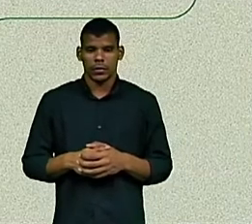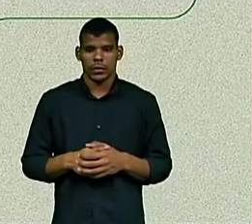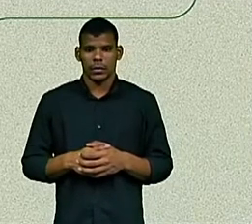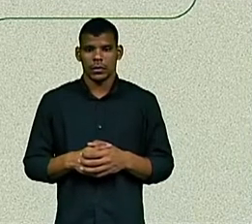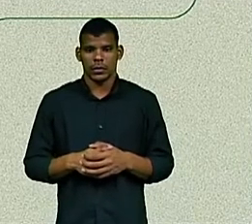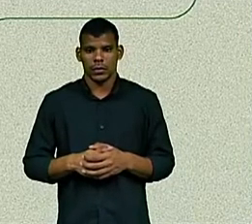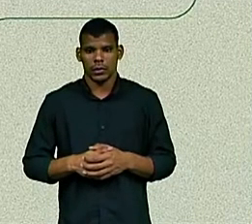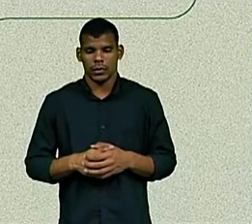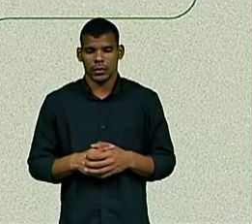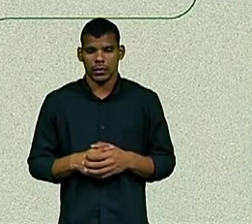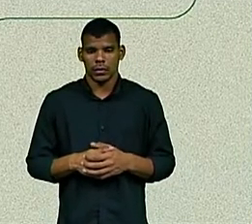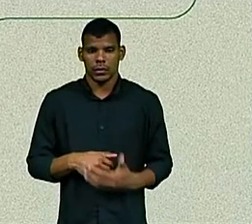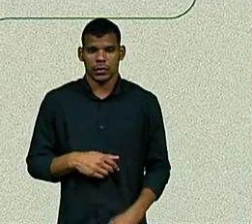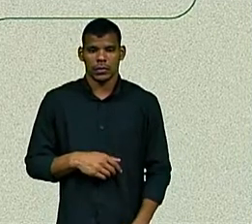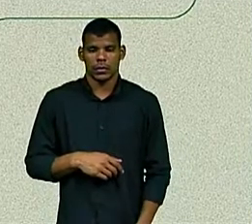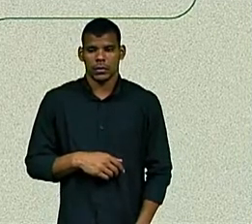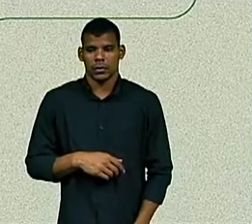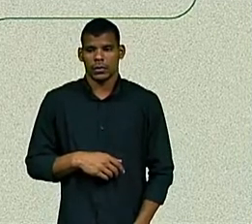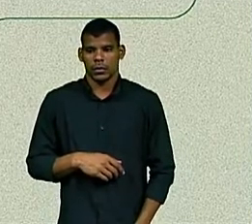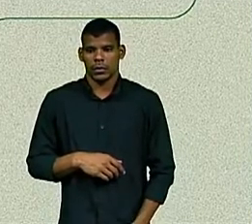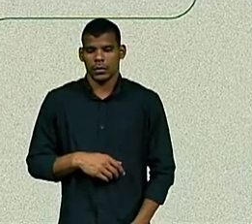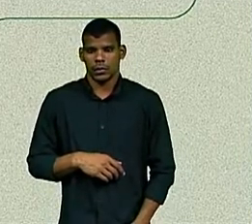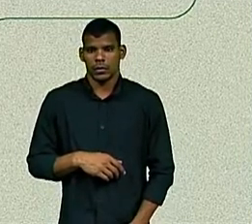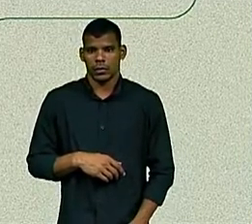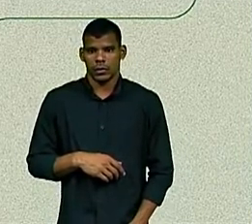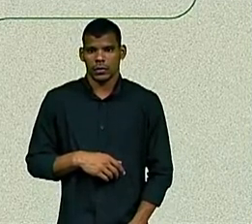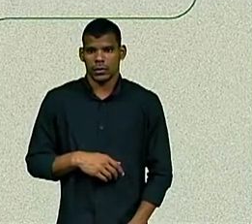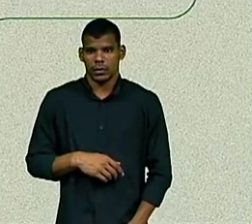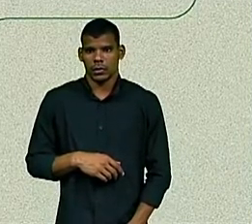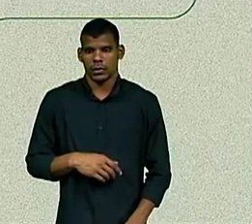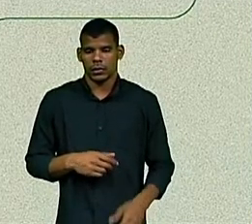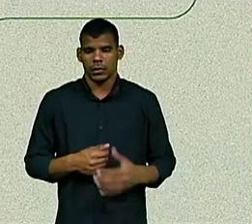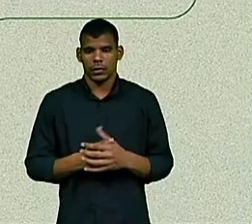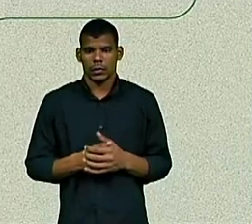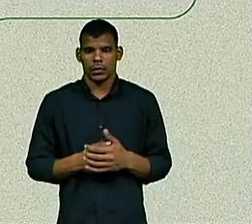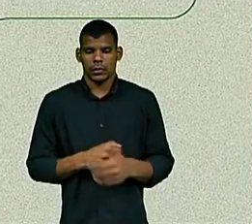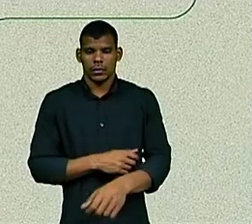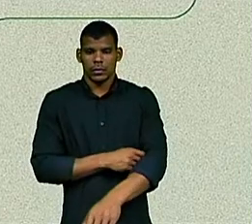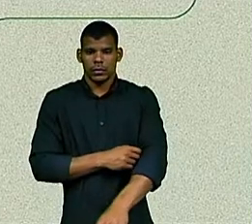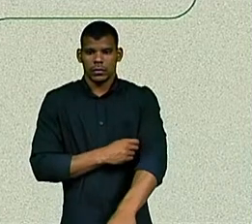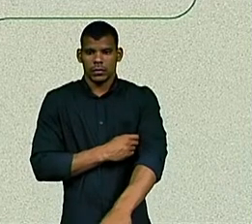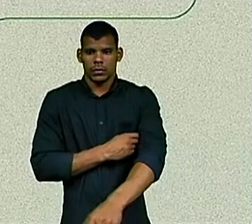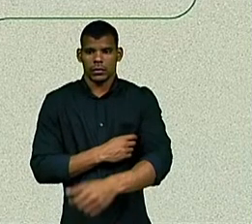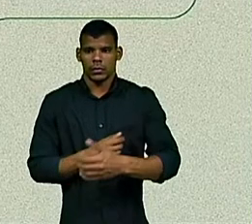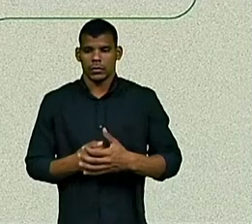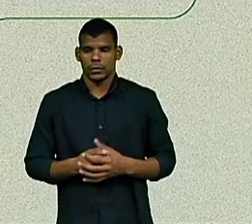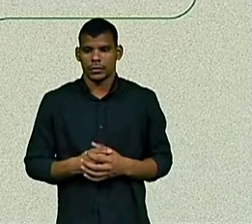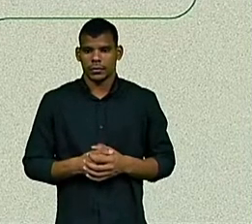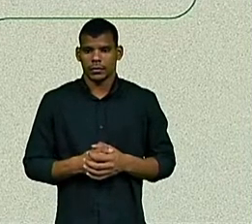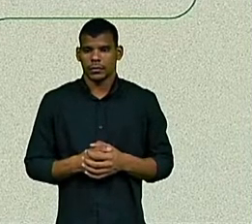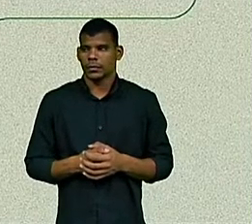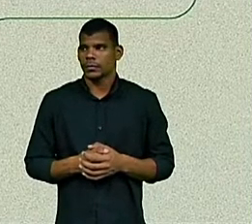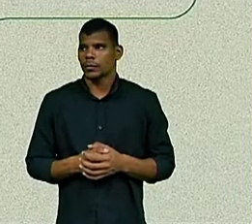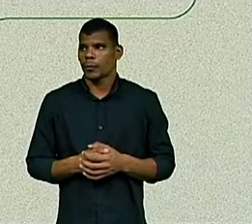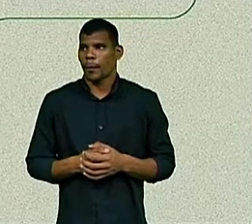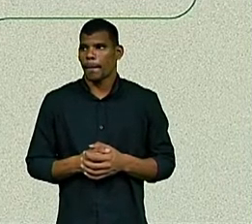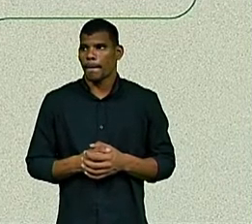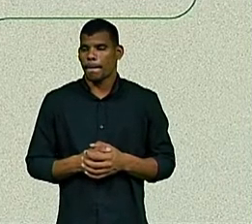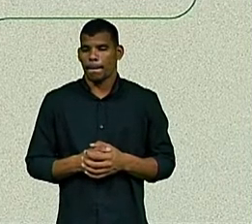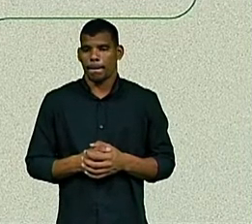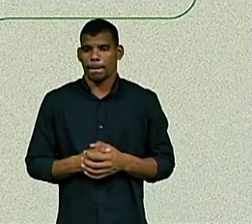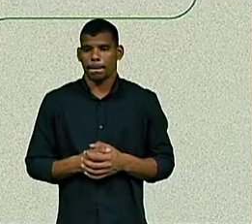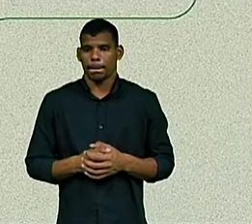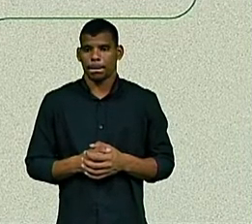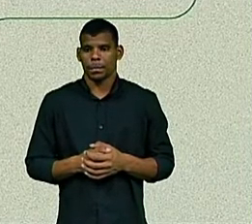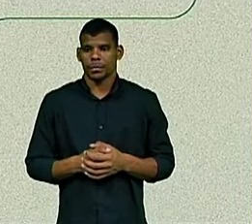eu tô procurando a palavrinha aqui mas enfim eu vou tentar reformular a ideia porque que Como foi o plano real você tem a criação